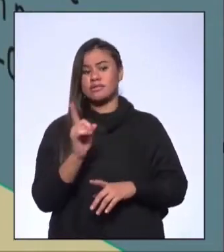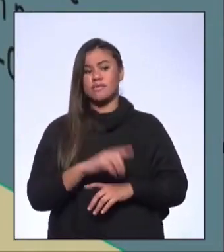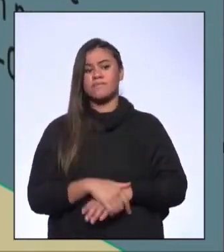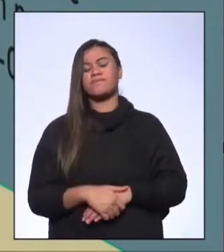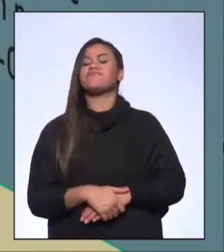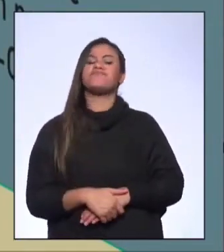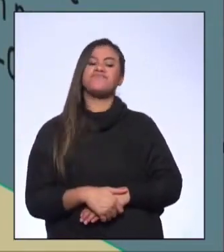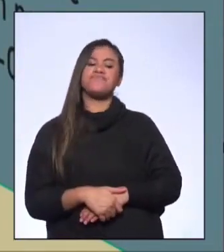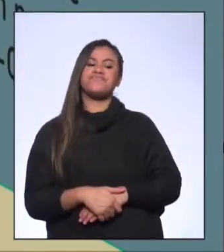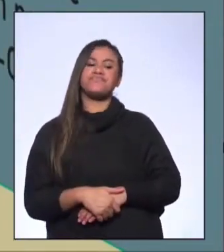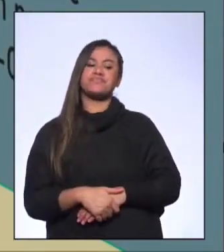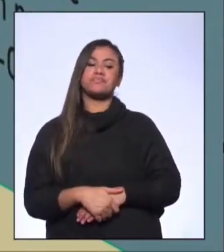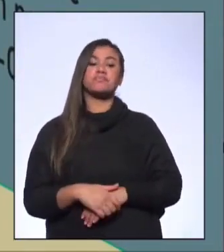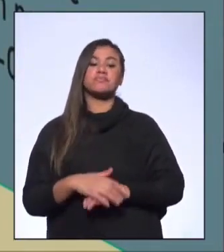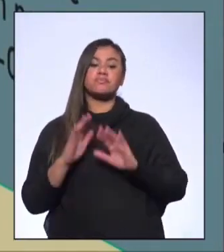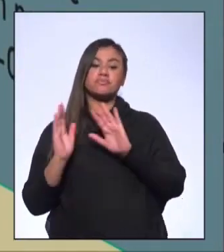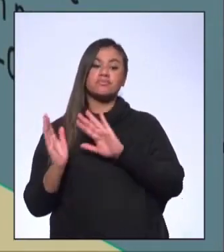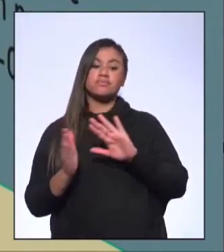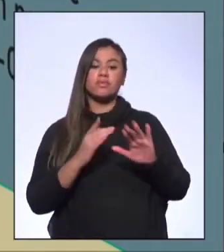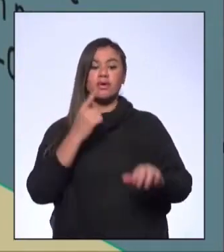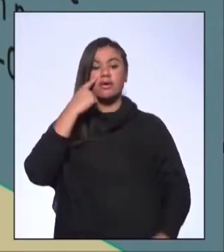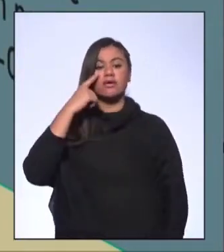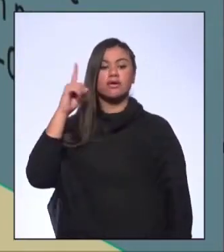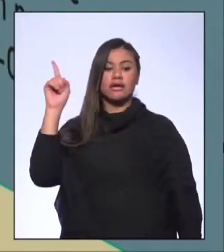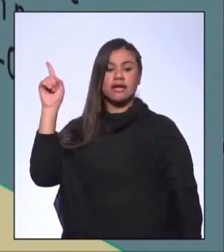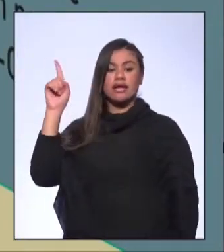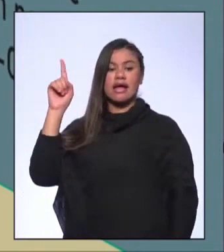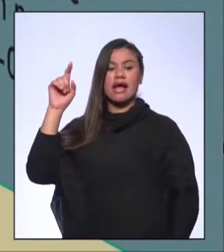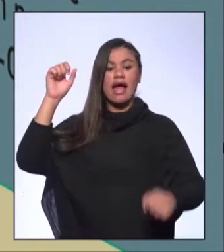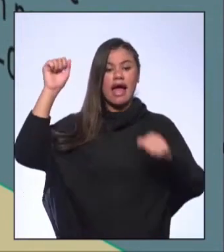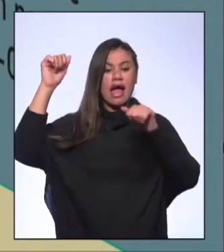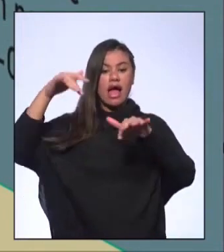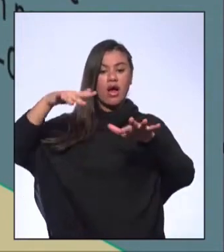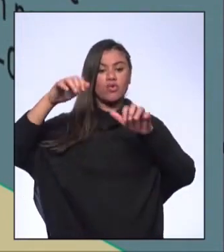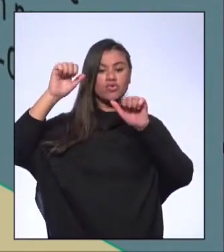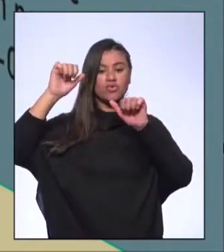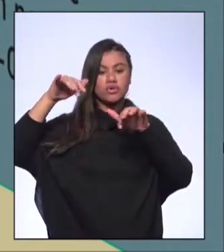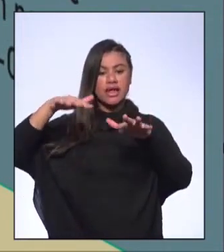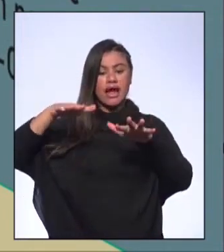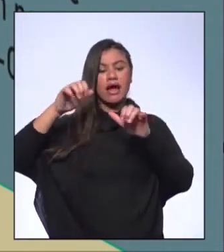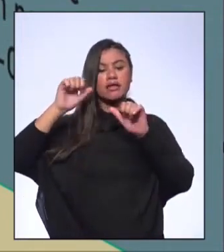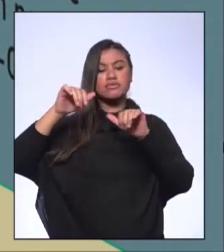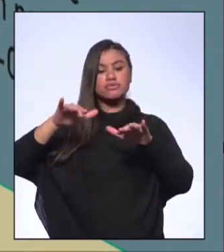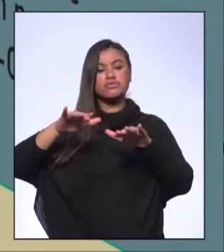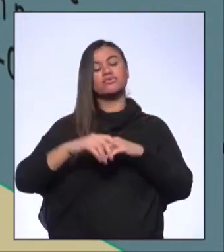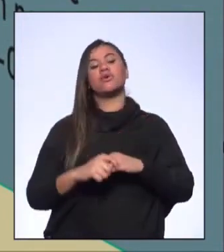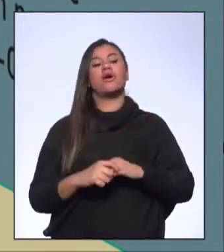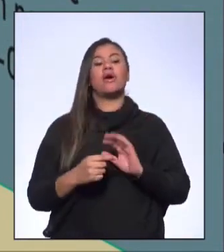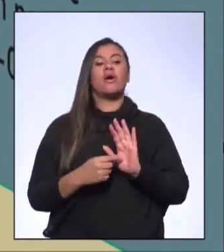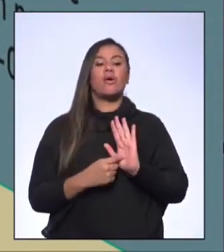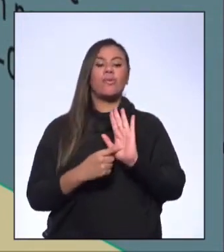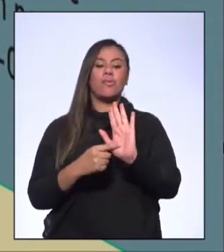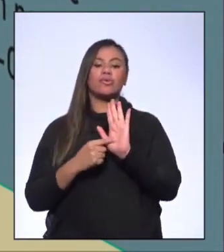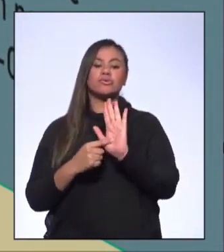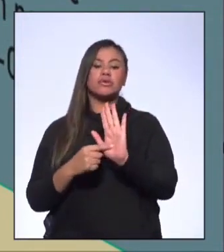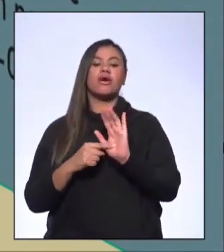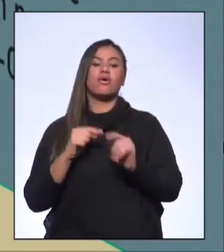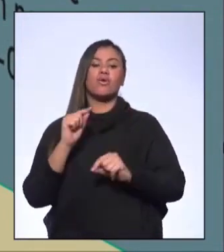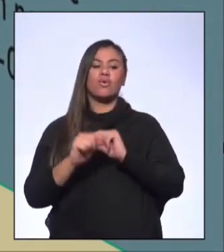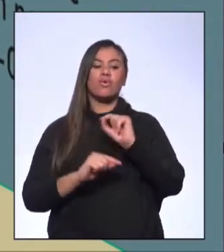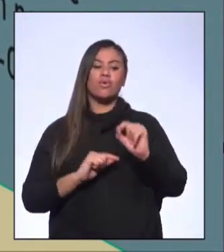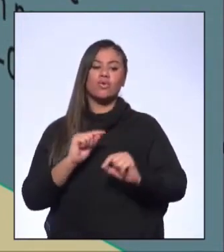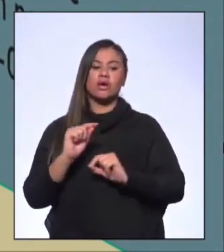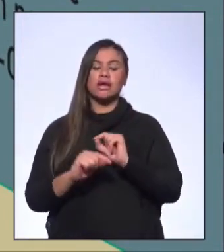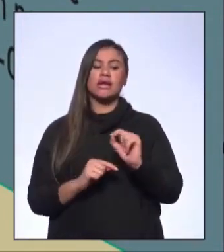Aparelhos de ar-condicionado e ventiladores, alguns estudos mostraram, principalmente aquilo que eu comentei do tal do aerossol,